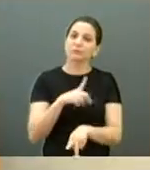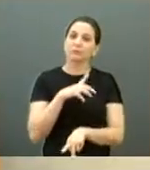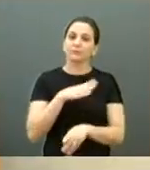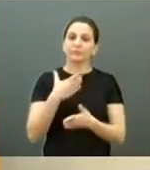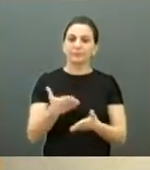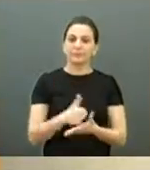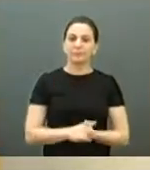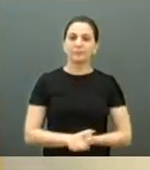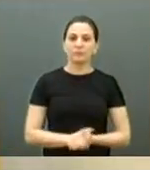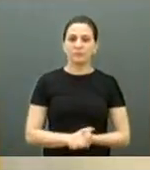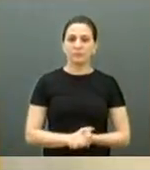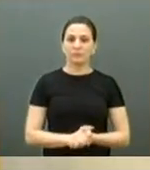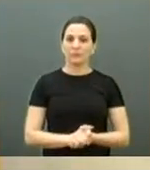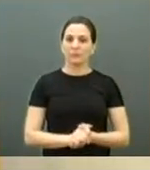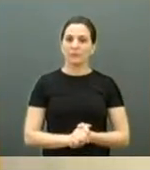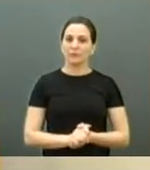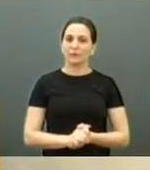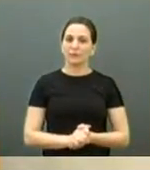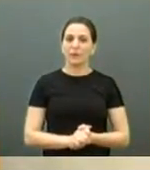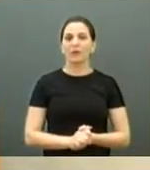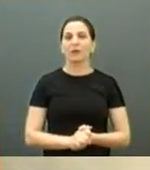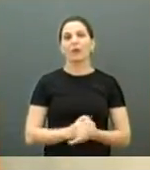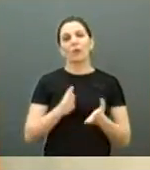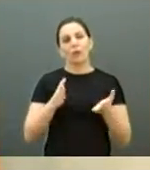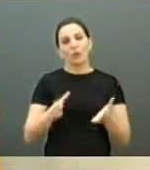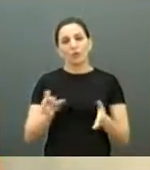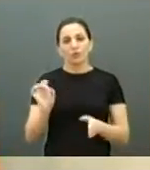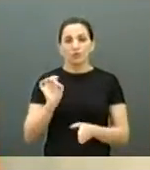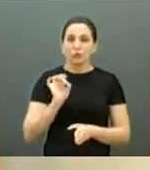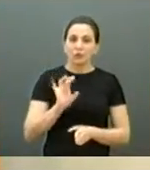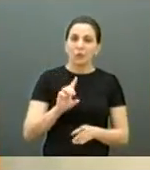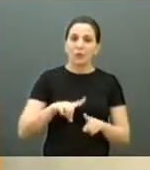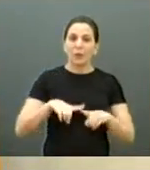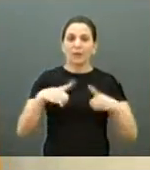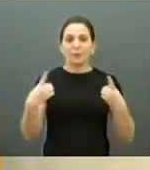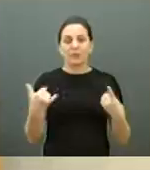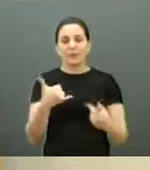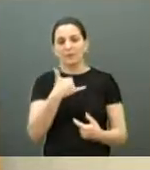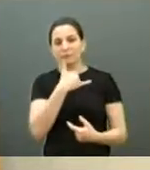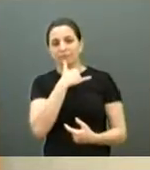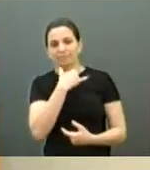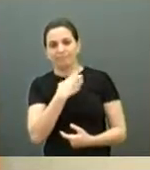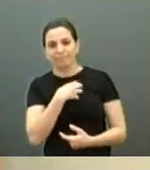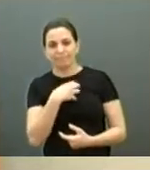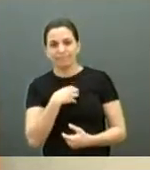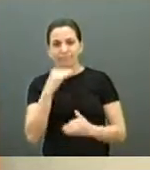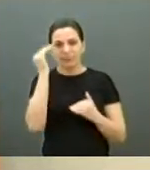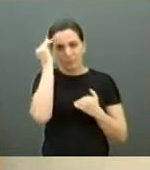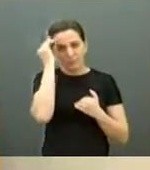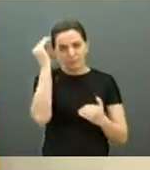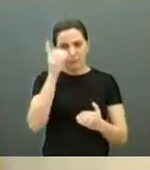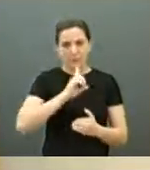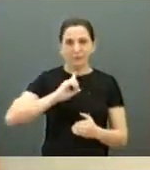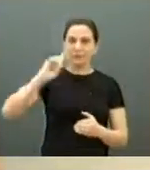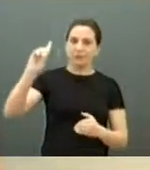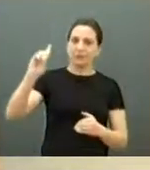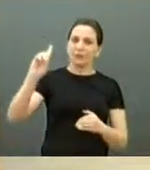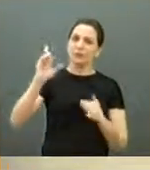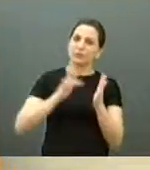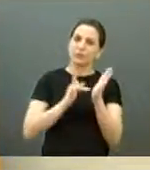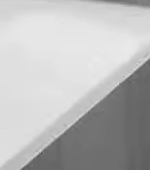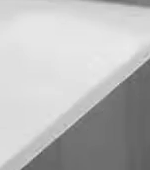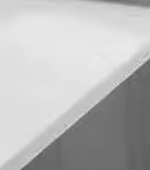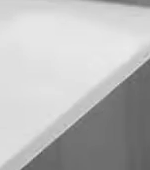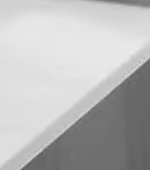então por hoje é só eu tinha mais coisas para falar mas no momento ficou muito triste muito obrigado que deus jesus abençoe